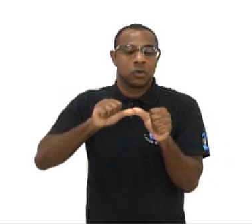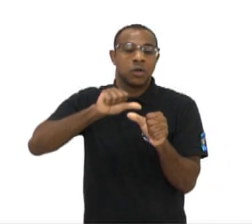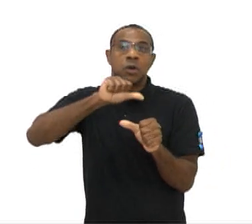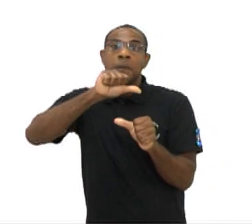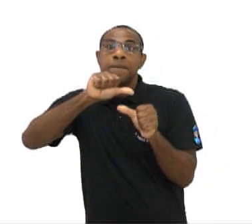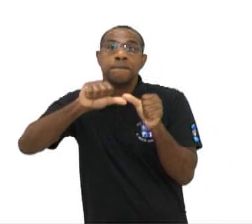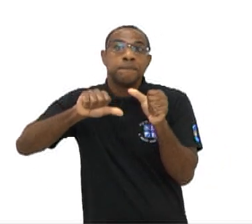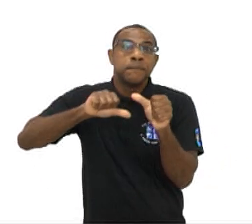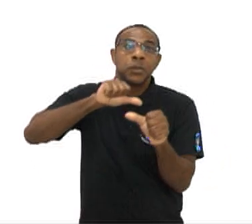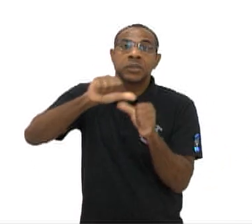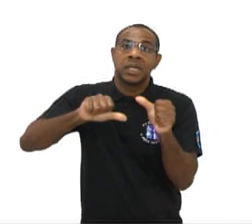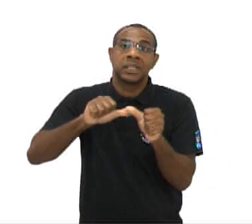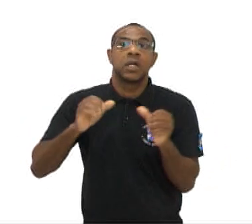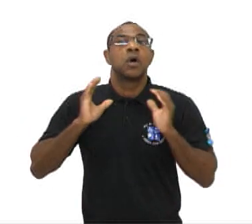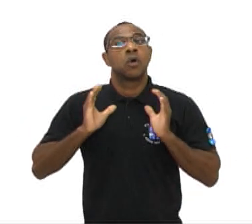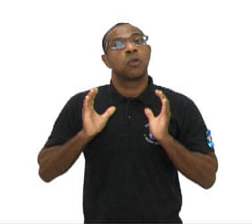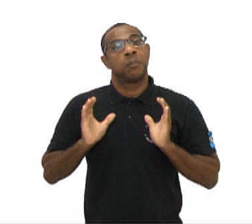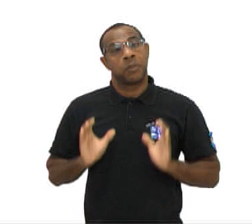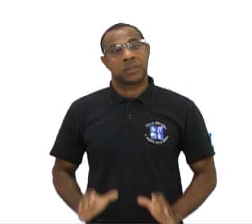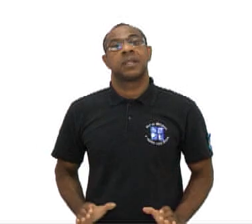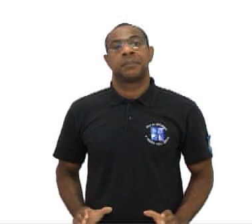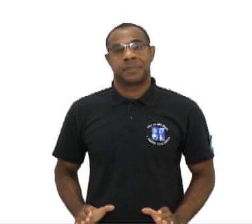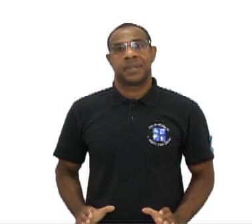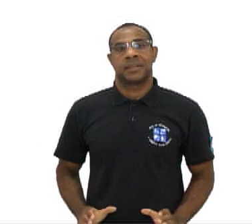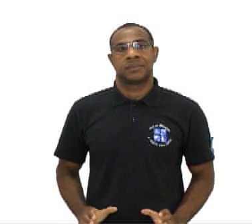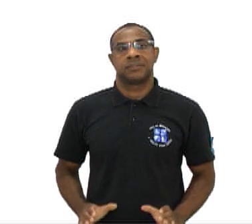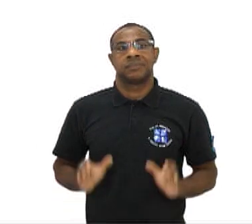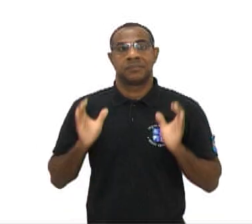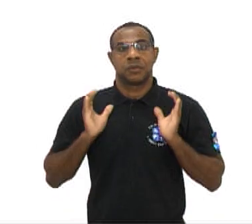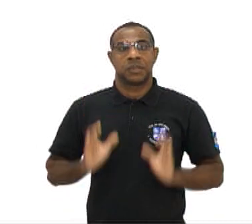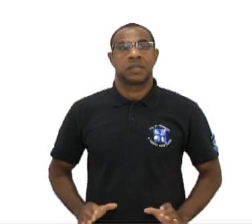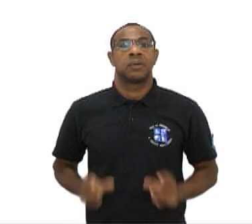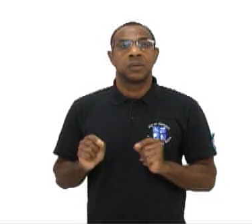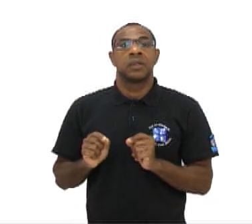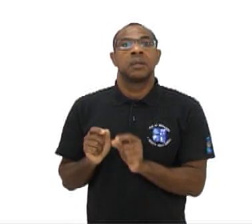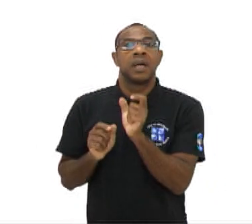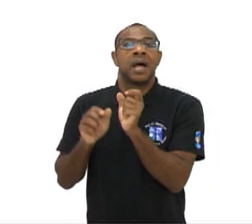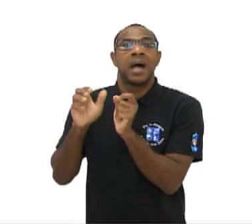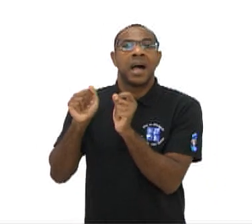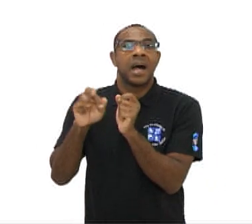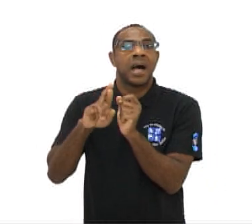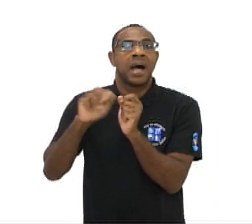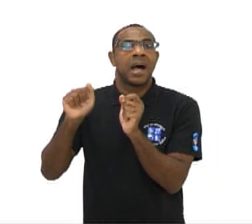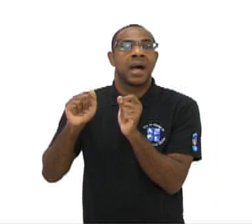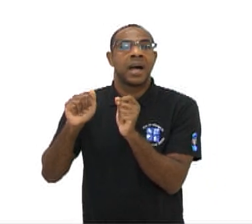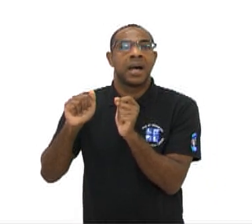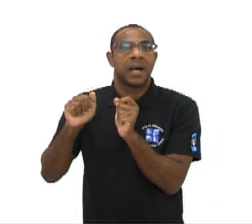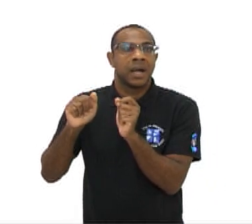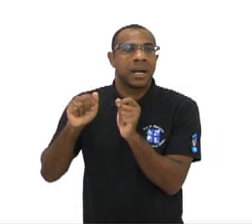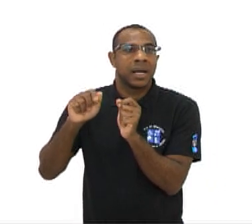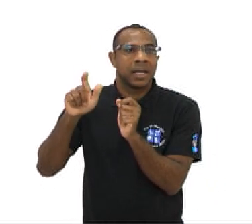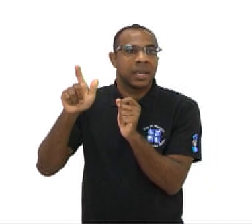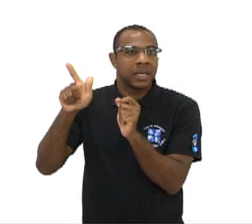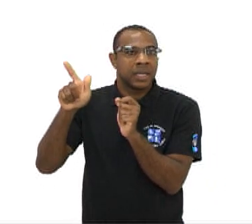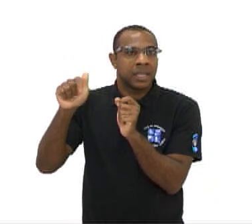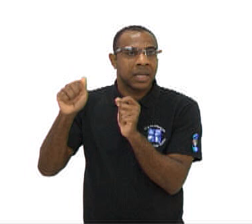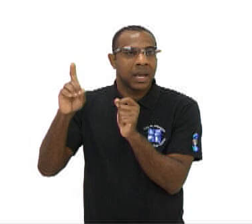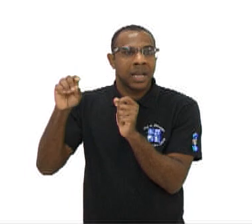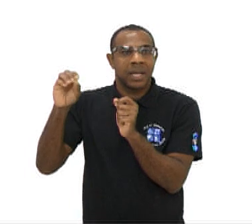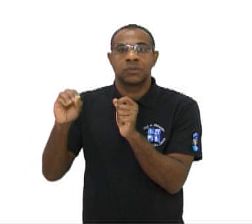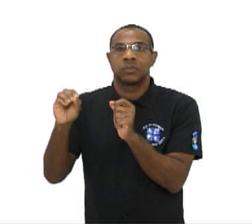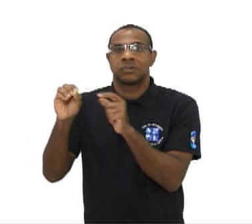um dos comportamentos mais arraigados. Vejam que a palavra arraigados está ali marcada. Na